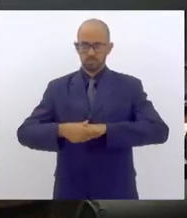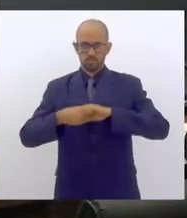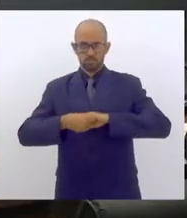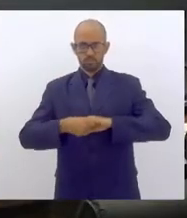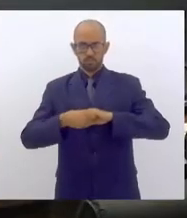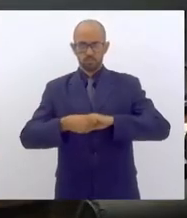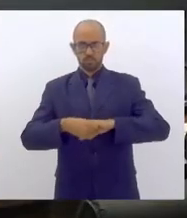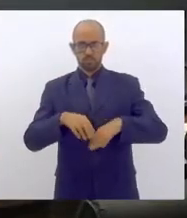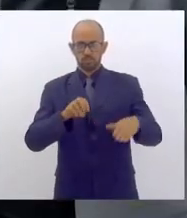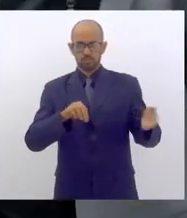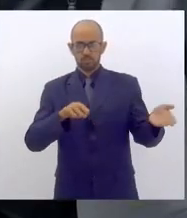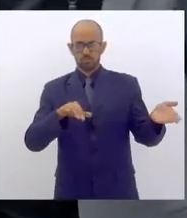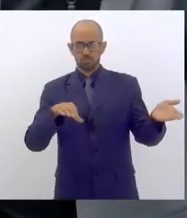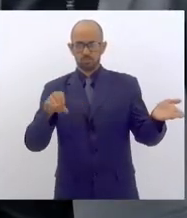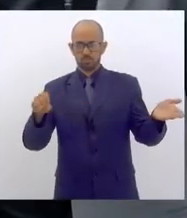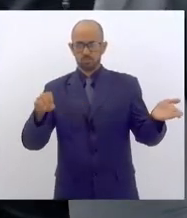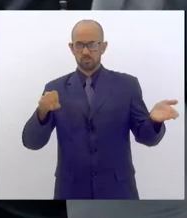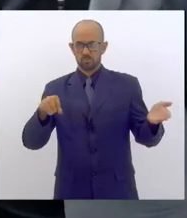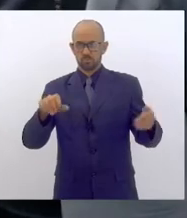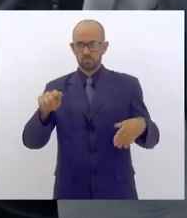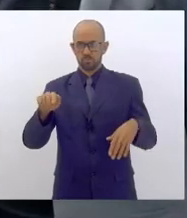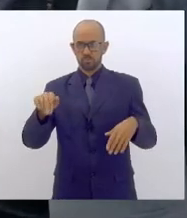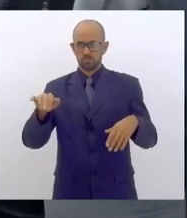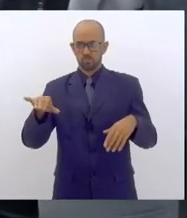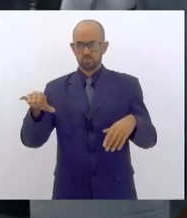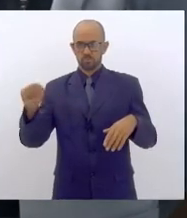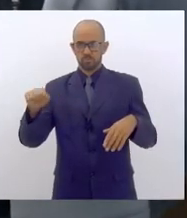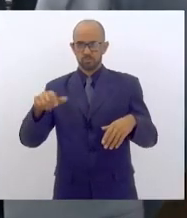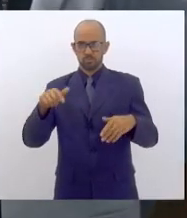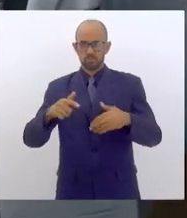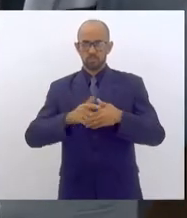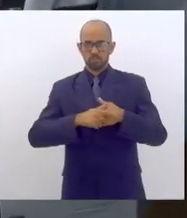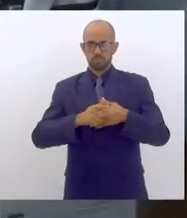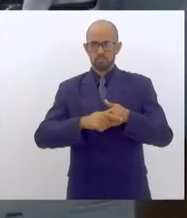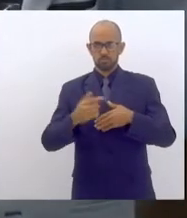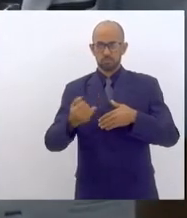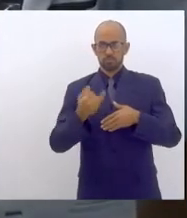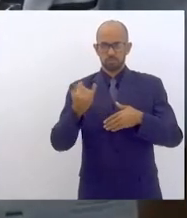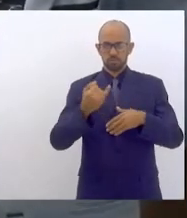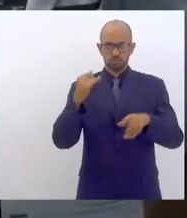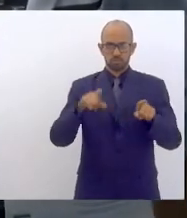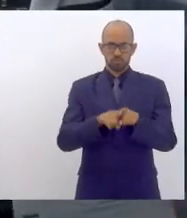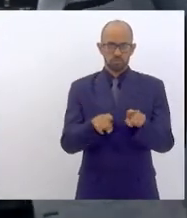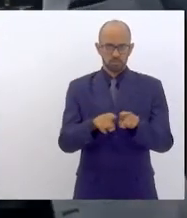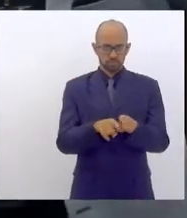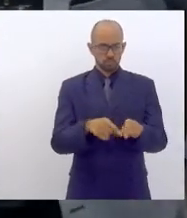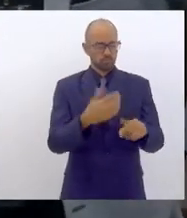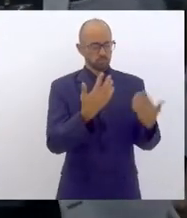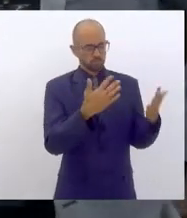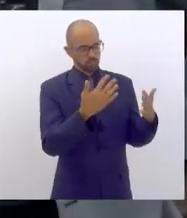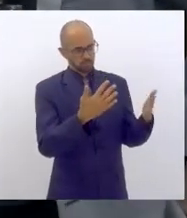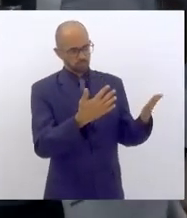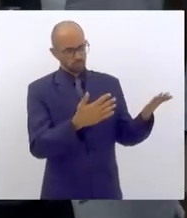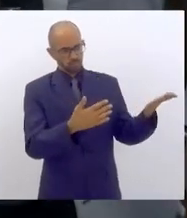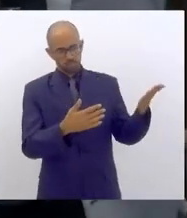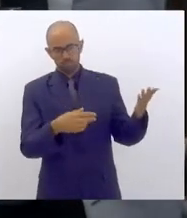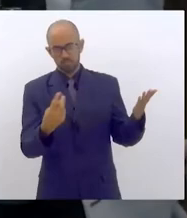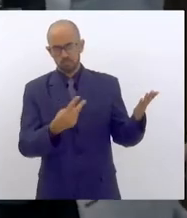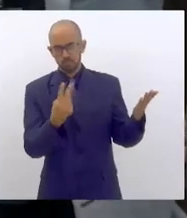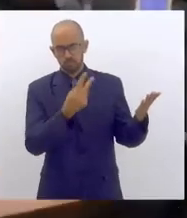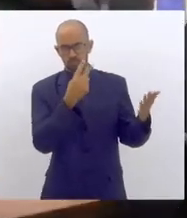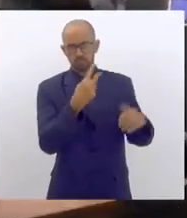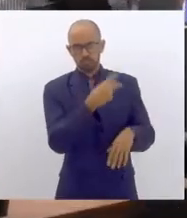Garcia, comissário de Polícia Civil, que também teve um papel atuante em todas as discussões. Parabéns pela presença, meu irmão. Parabéns, a vitória é sua